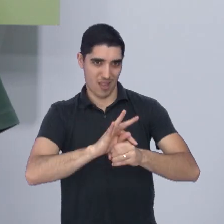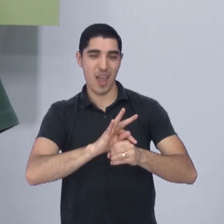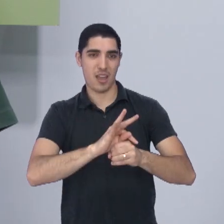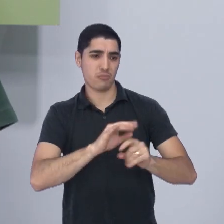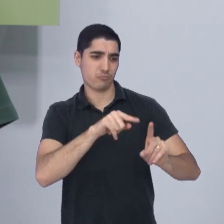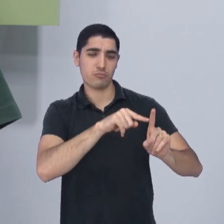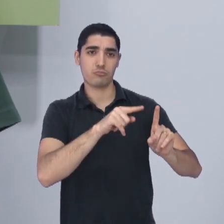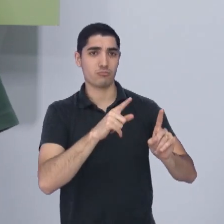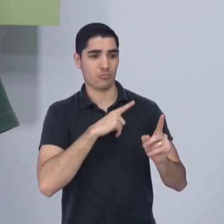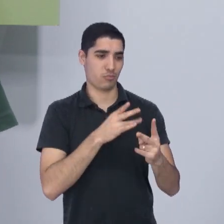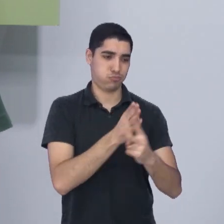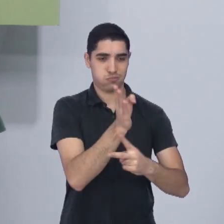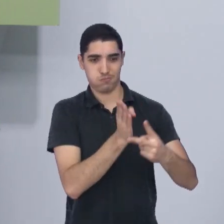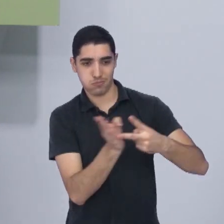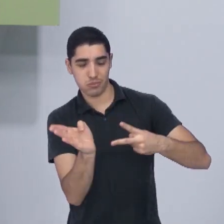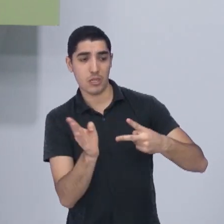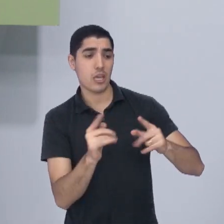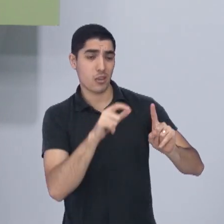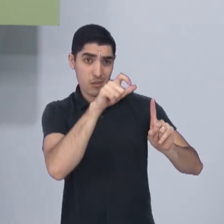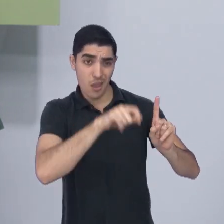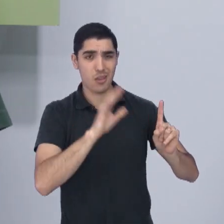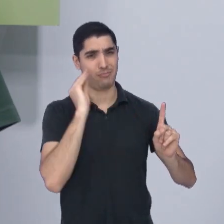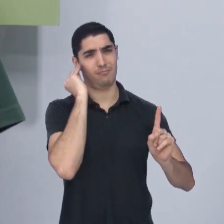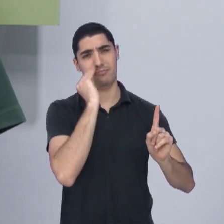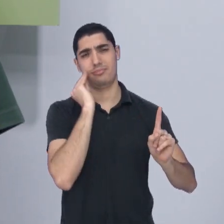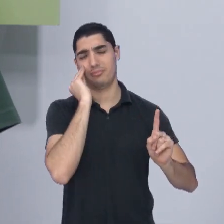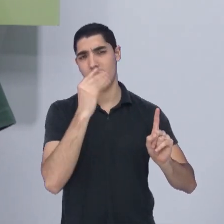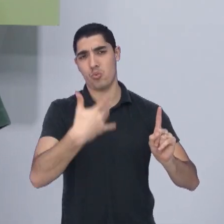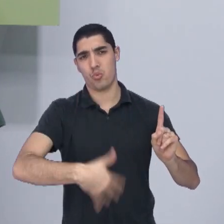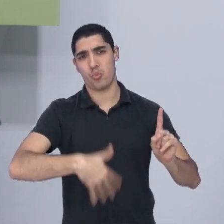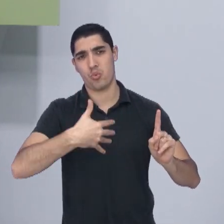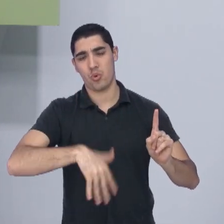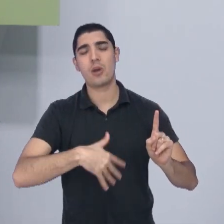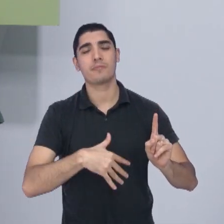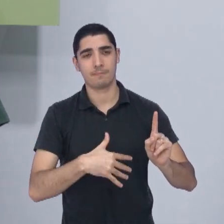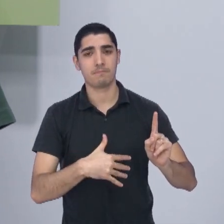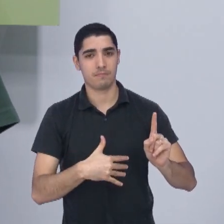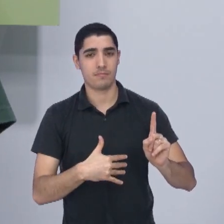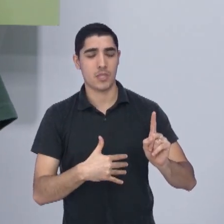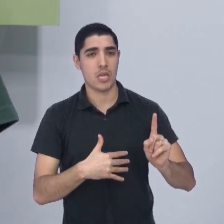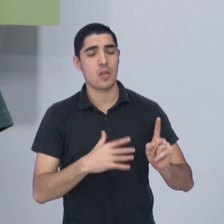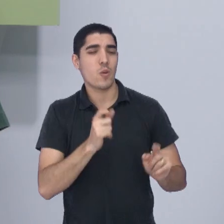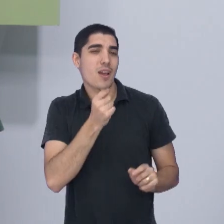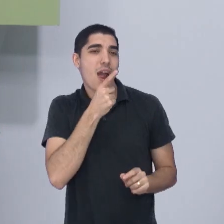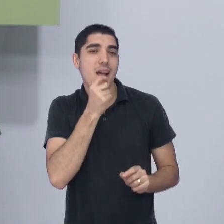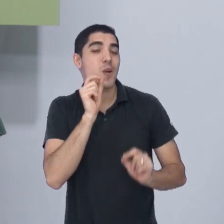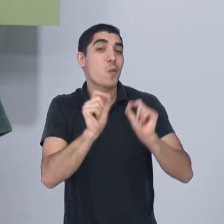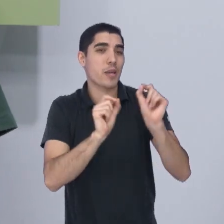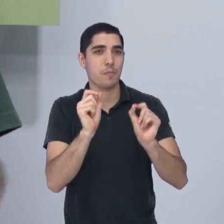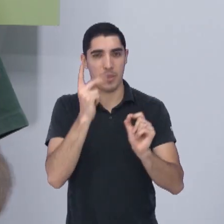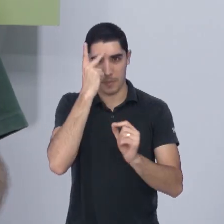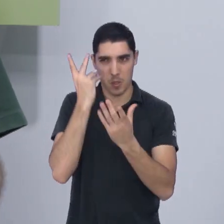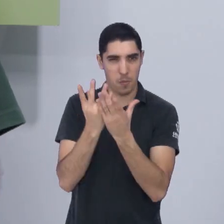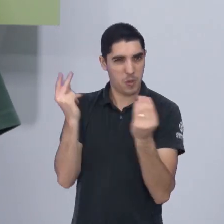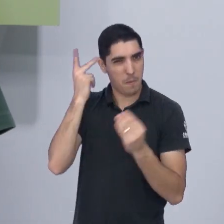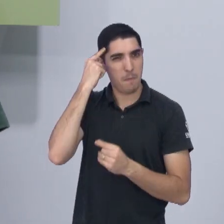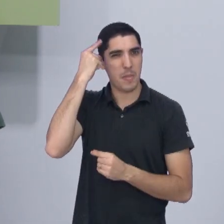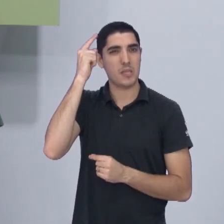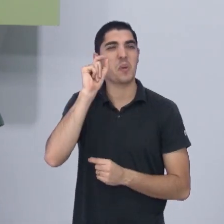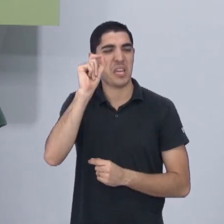partes da carreira, né? E ele sabe muito, entende muito de bola, né? É engraçado que muitas pessoas falam que os goleiros